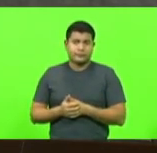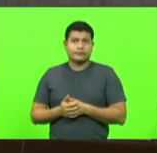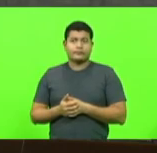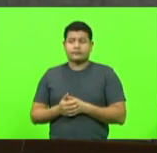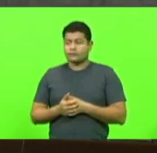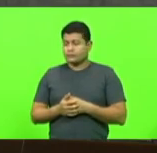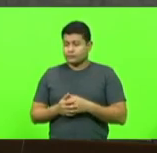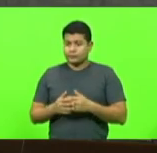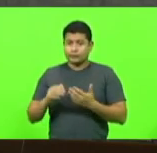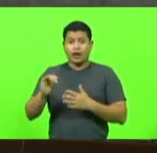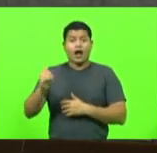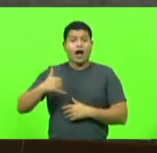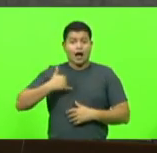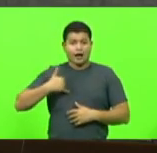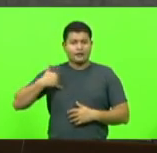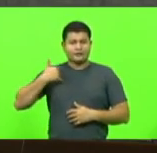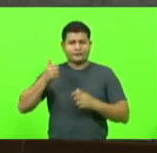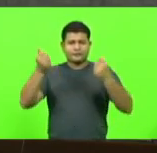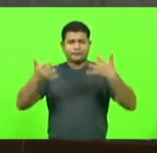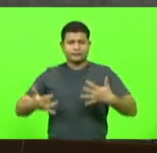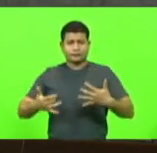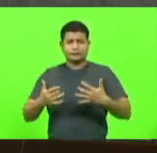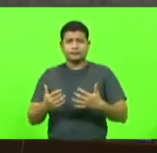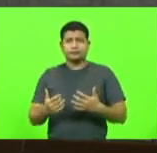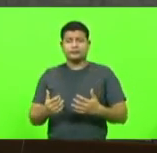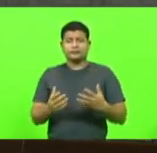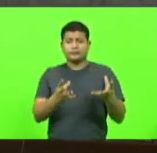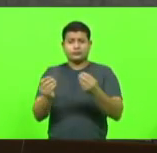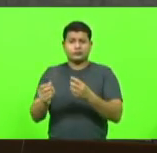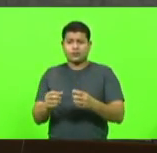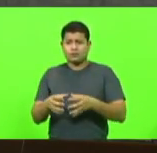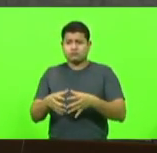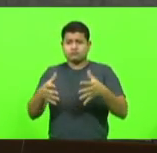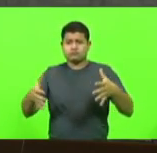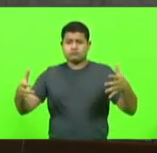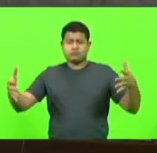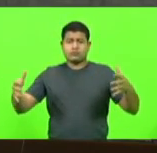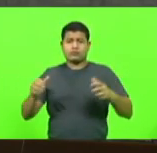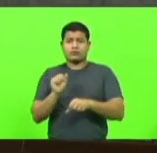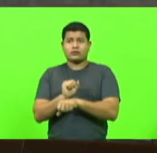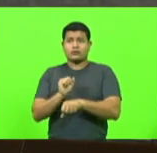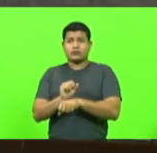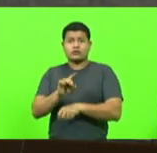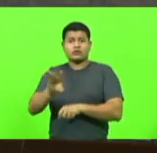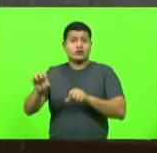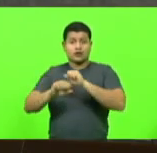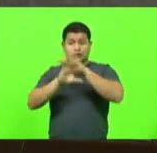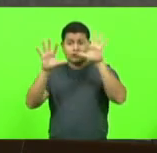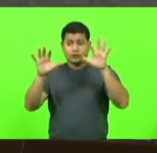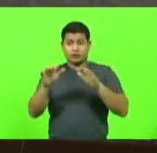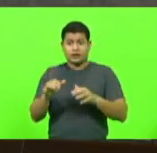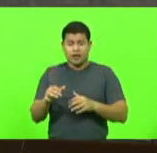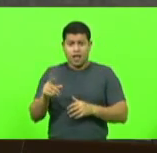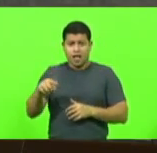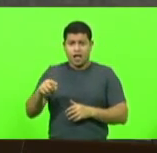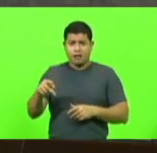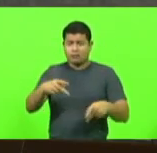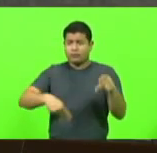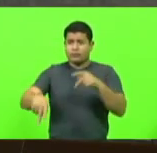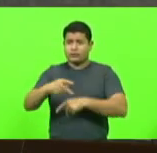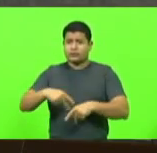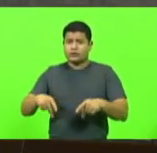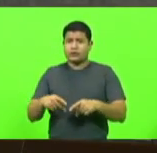pacientes. Por quê? Será que é só pela questão dos esclarecimentos, né, que a população está ficando